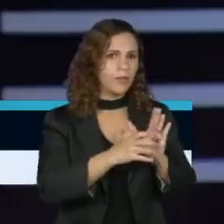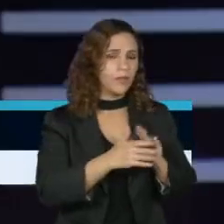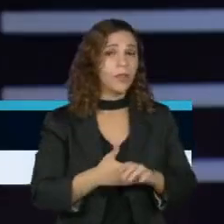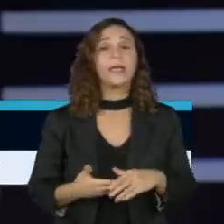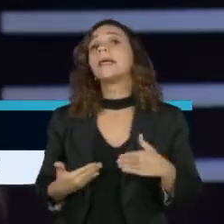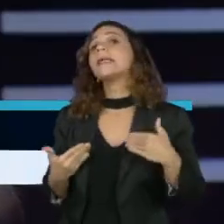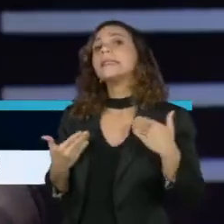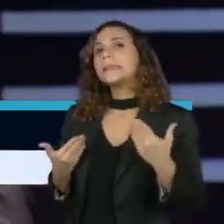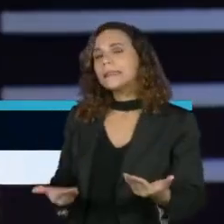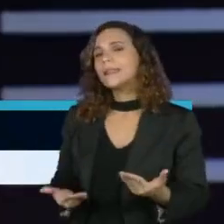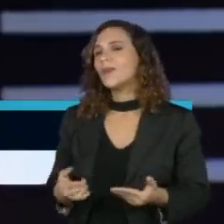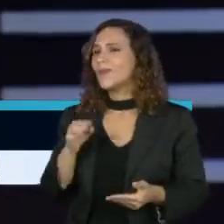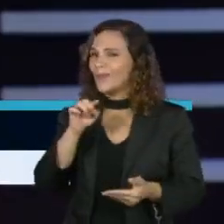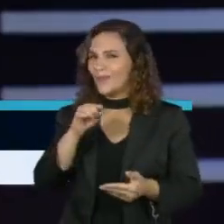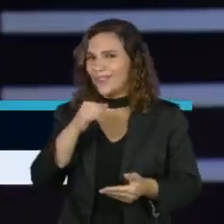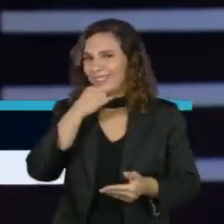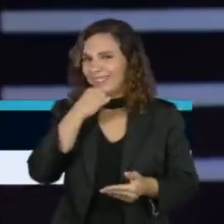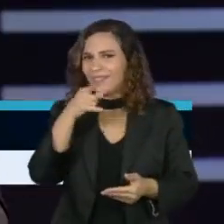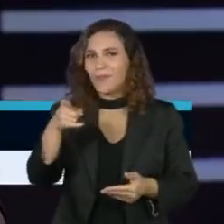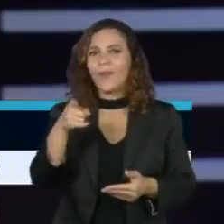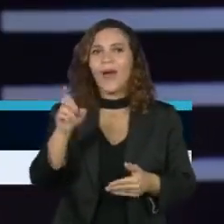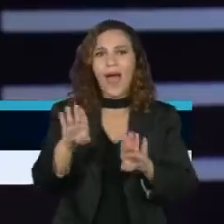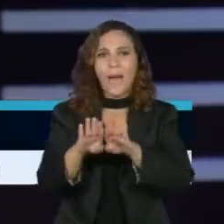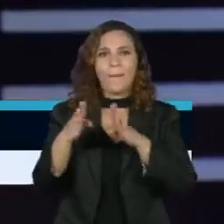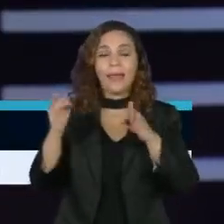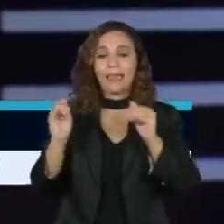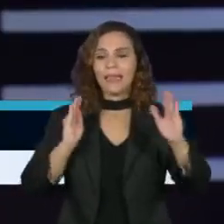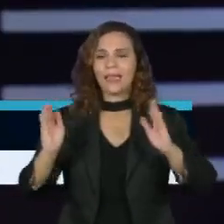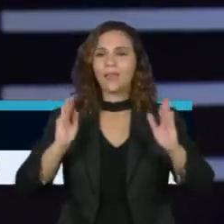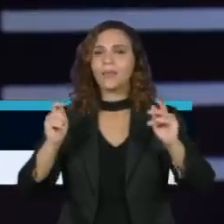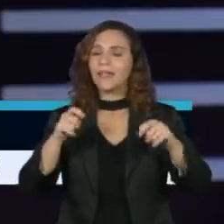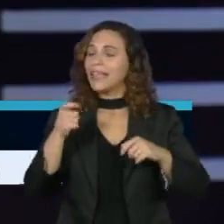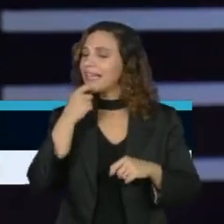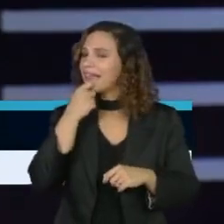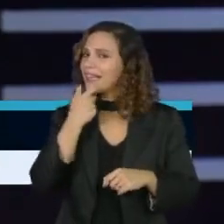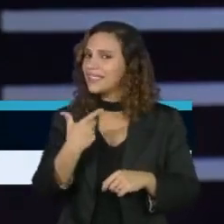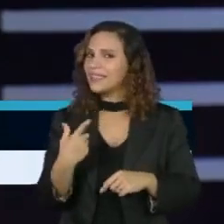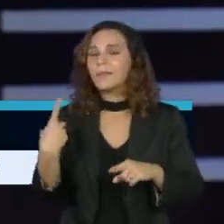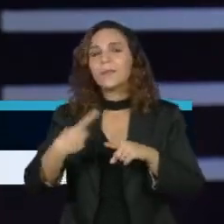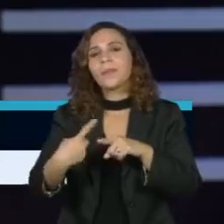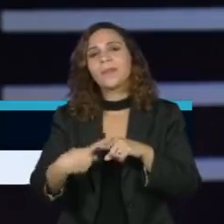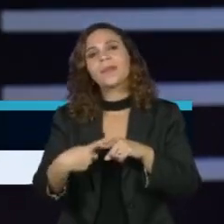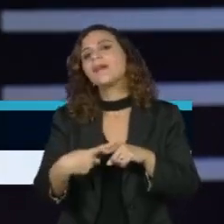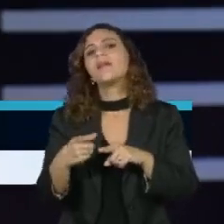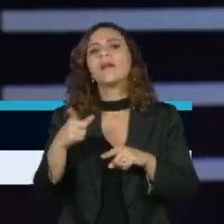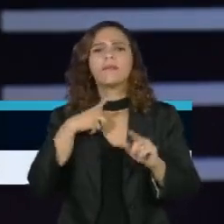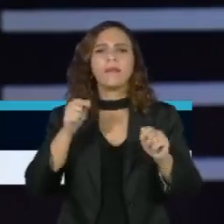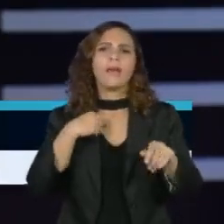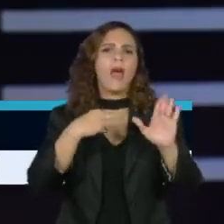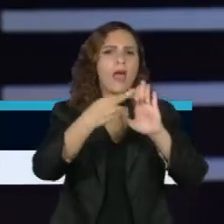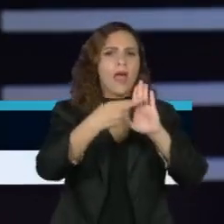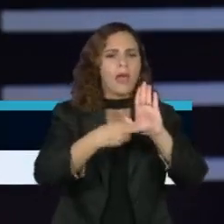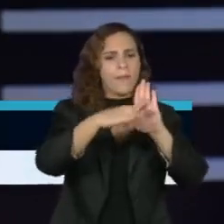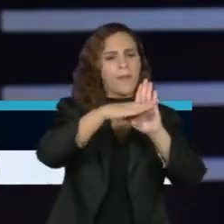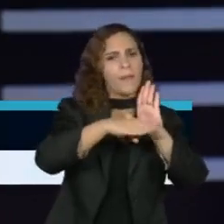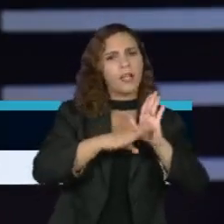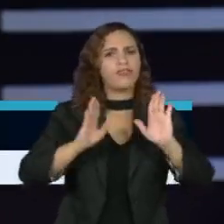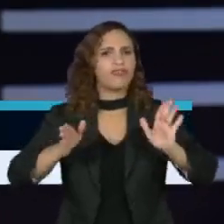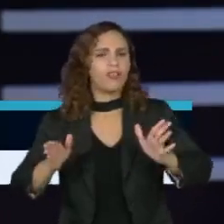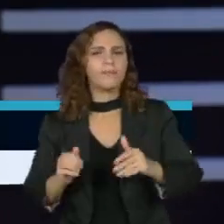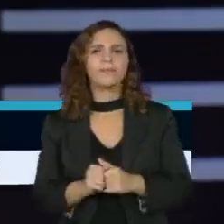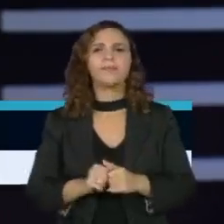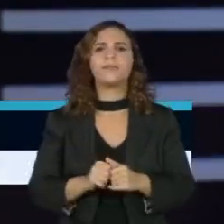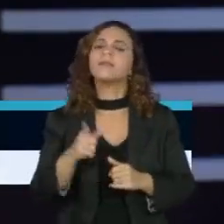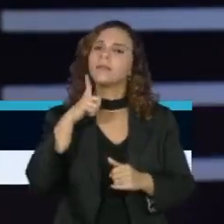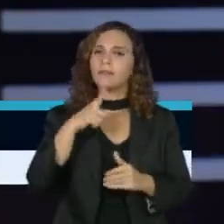Então, esse ponto dessa questão da janela eleitoral é uma coisa muito engraçada. Realmente, chega um momento, você tem todas as regras eleitorais, você tem todas as regras